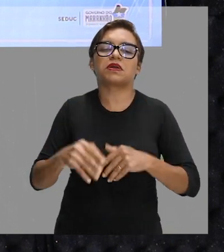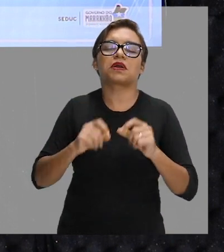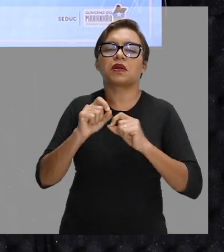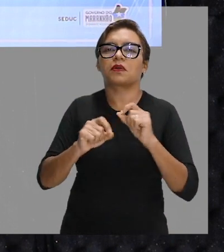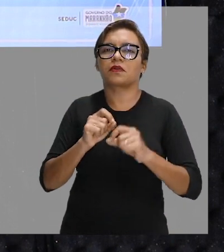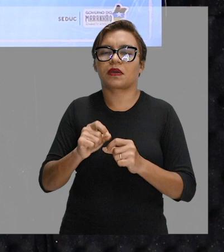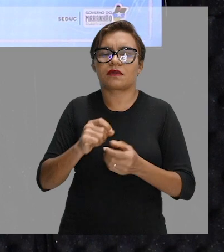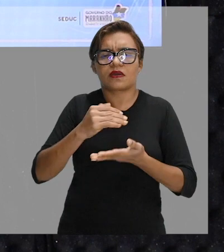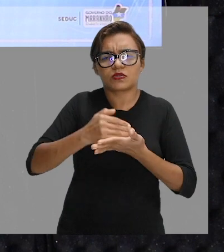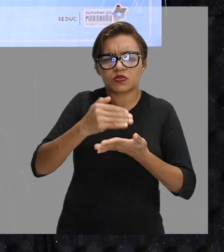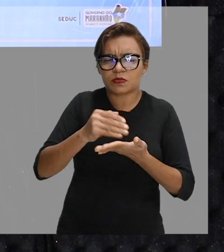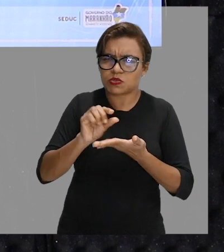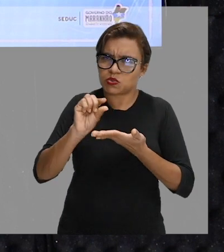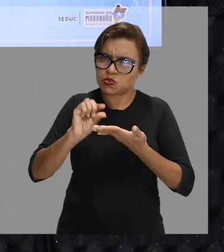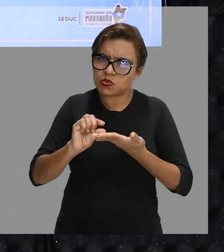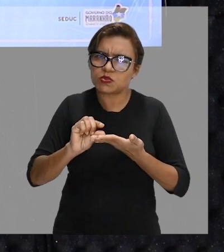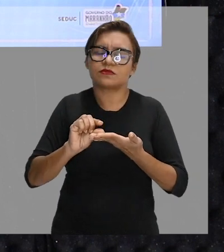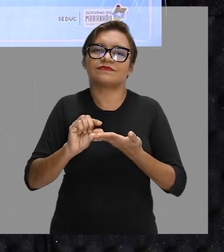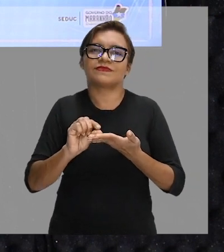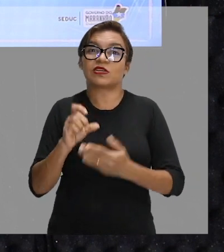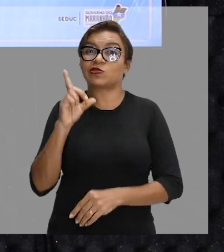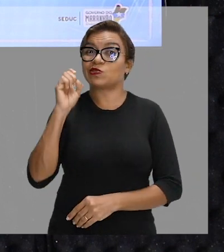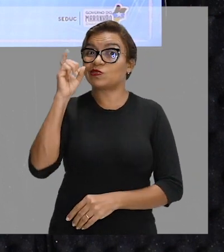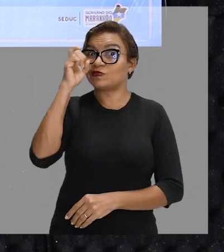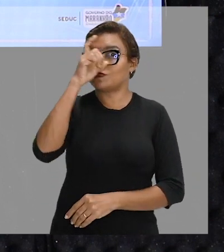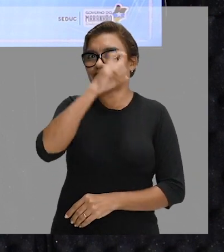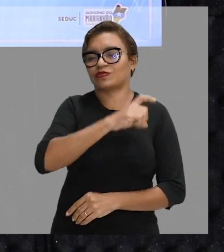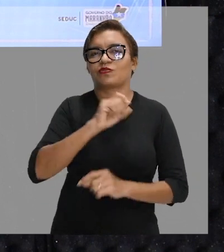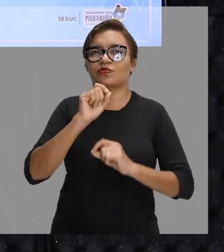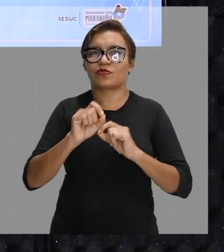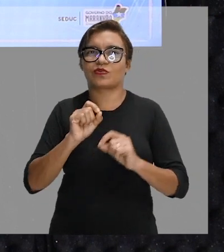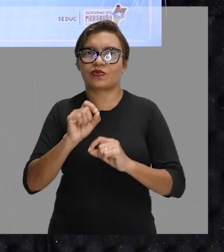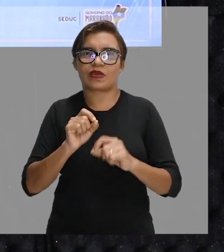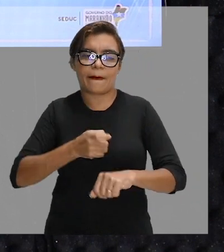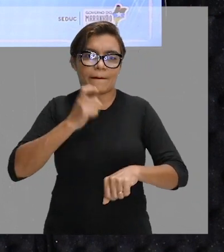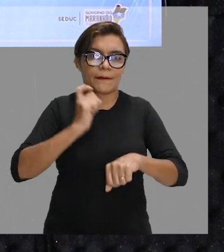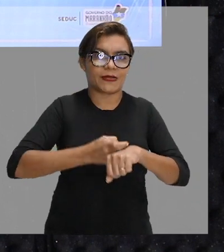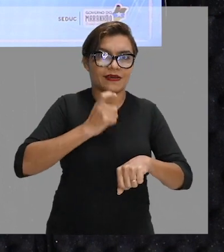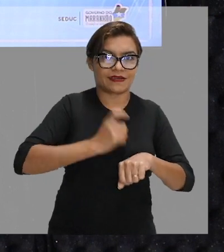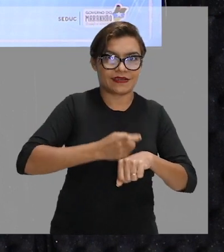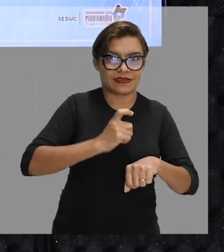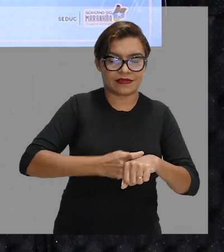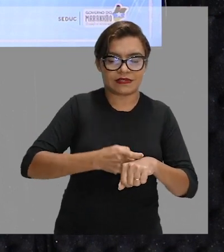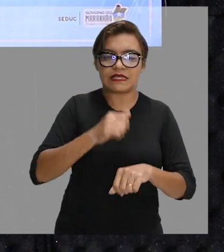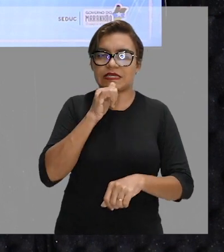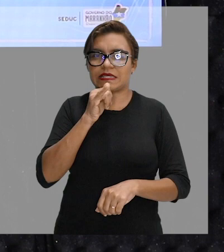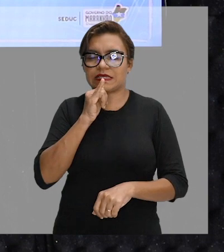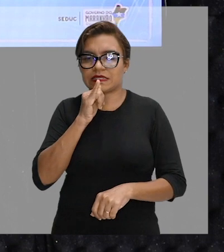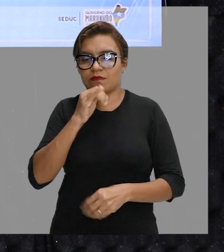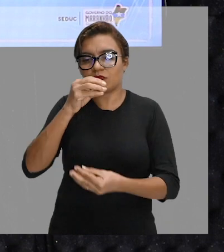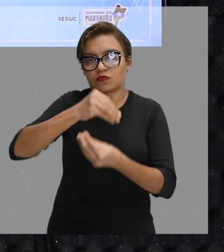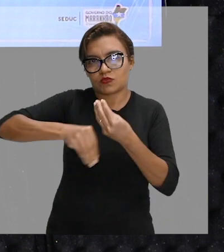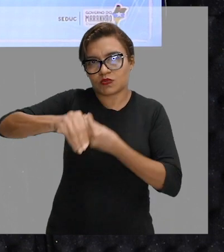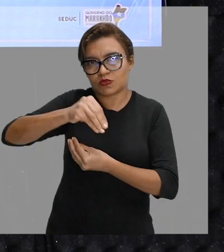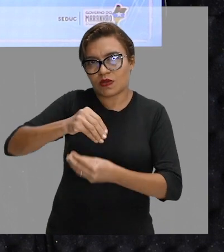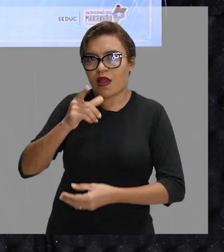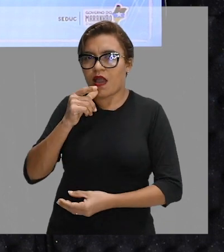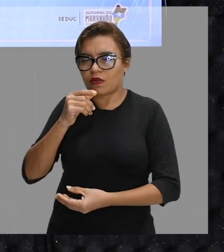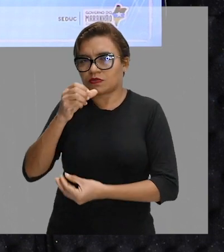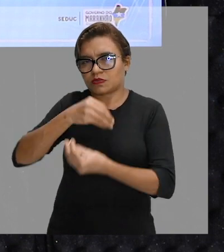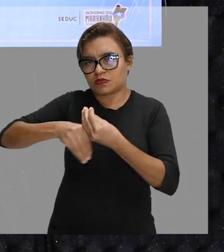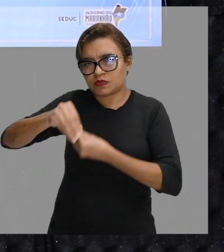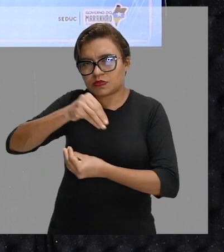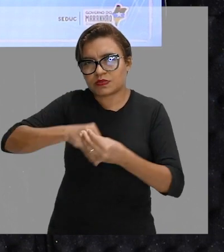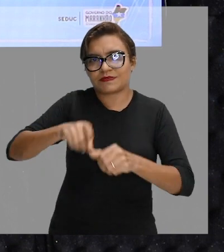das partículas do soluto dificultarem a cristalização do solvente. É o estudo da diminuição